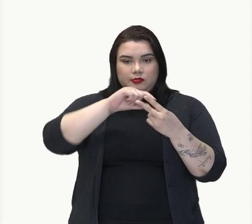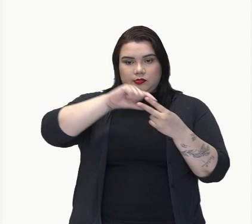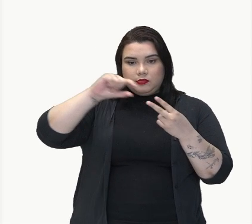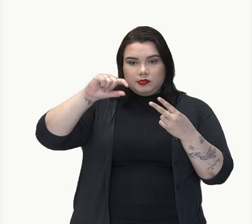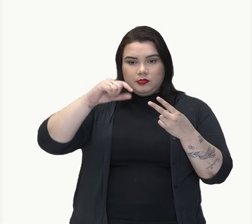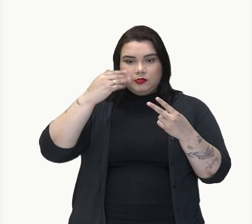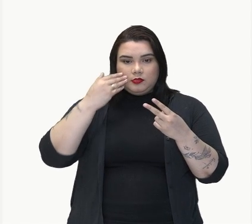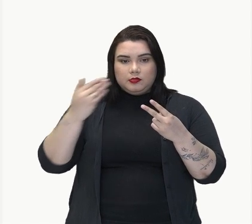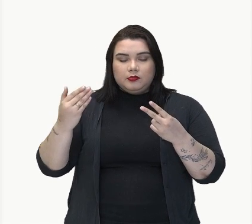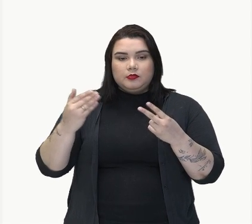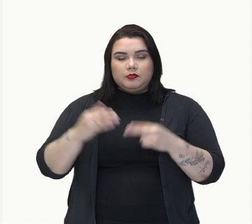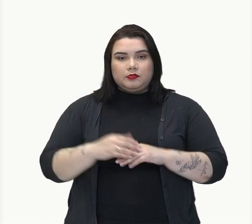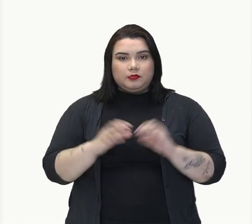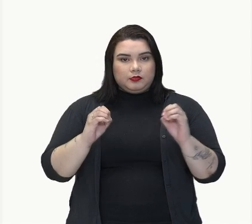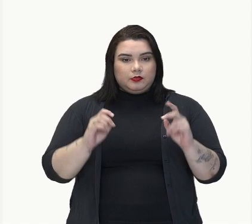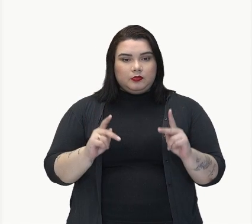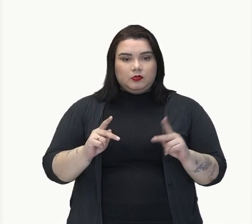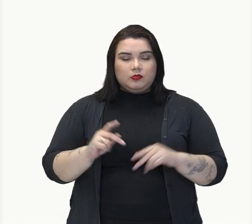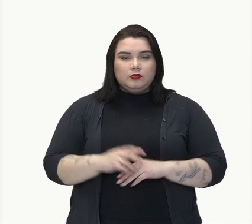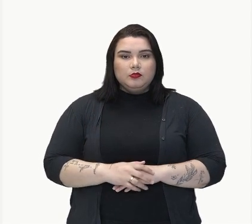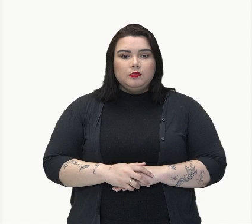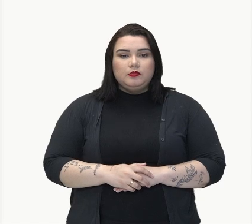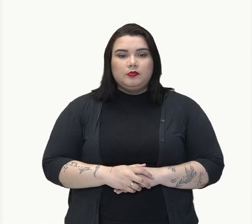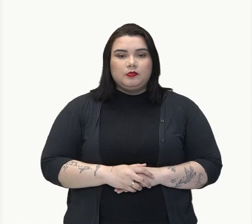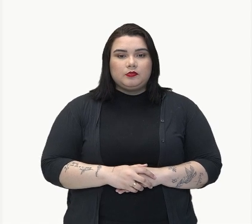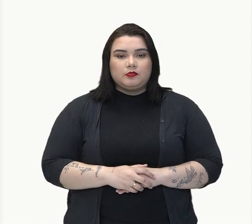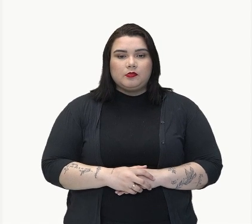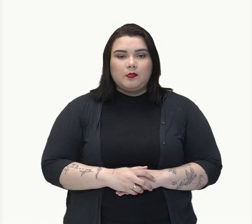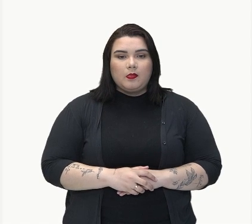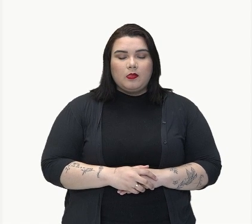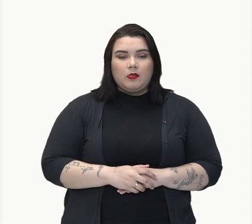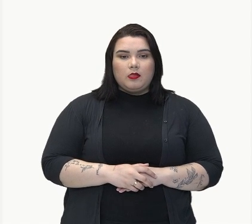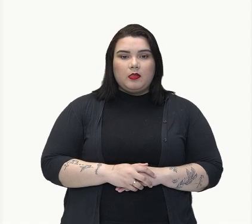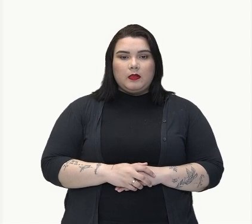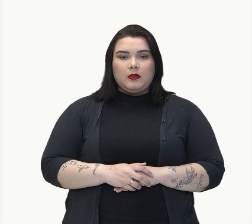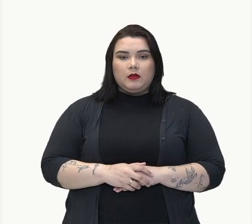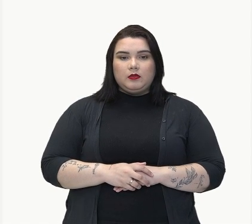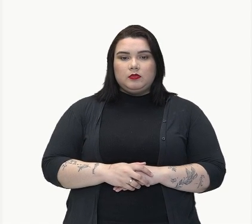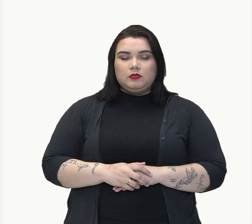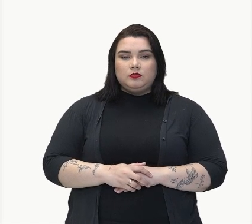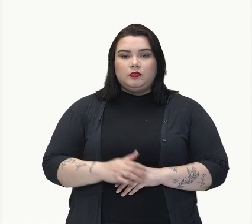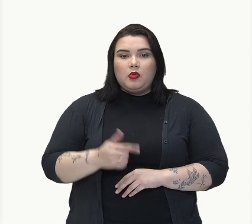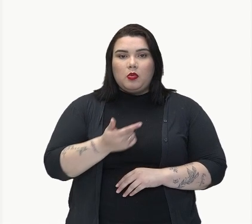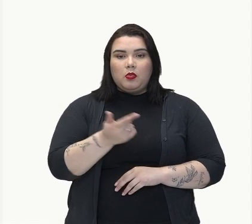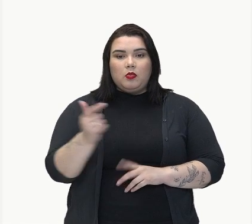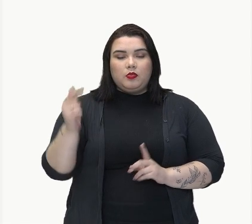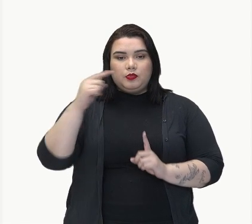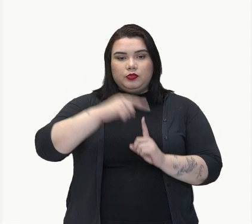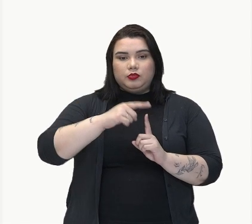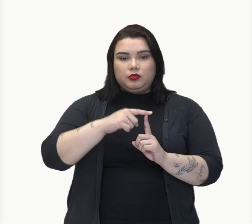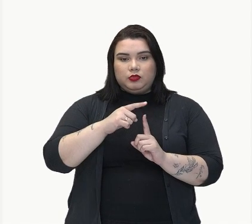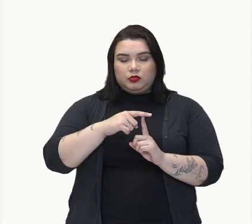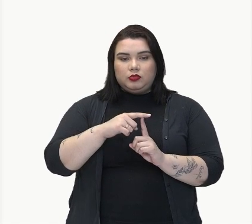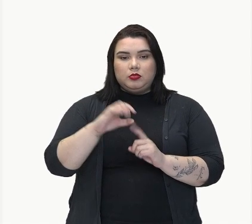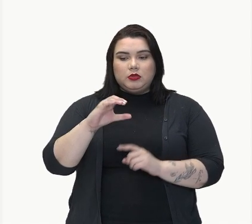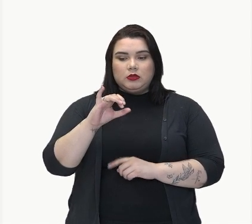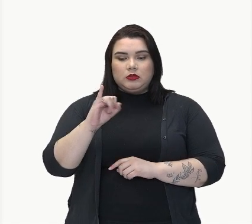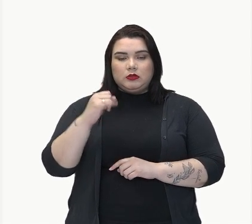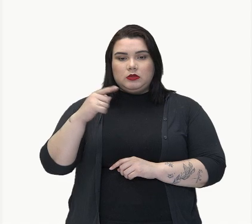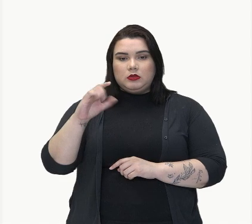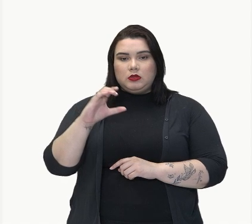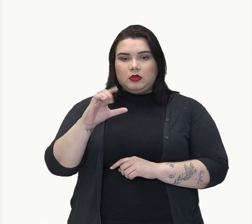ciclopropeno. Tá bom, gente? Aqui, gente, eu tenho outro composto cíclico, né?